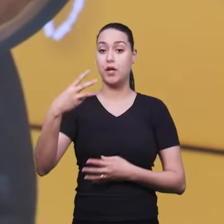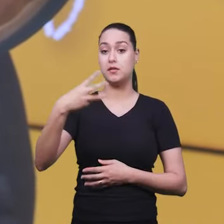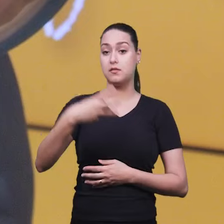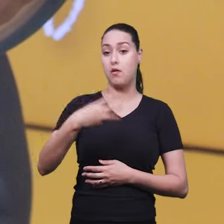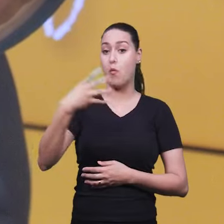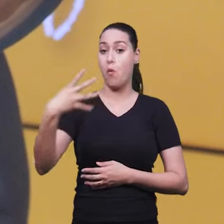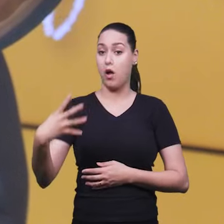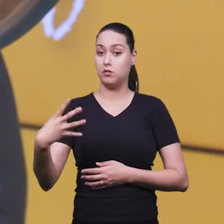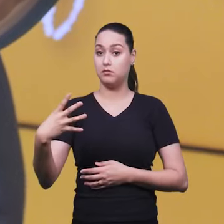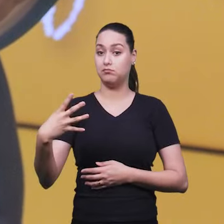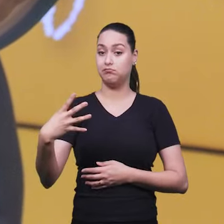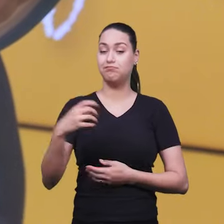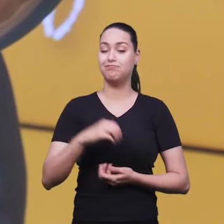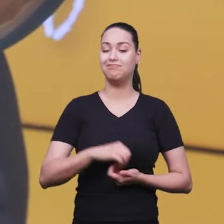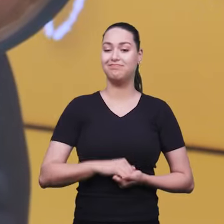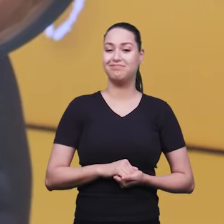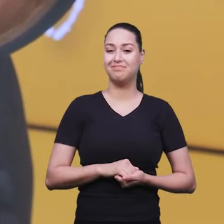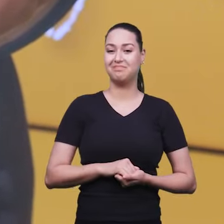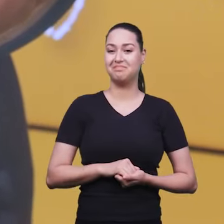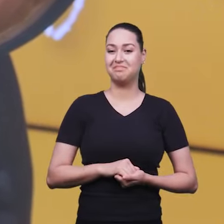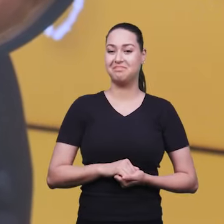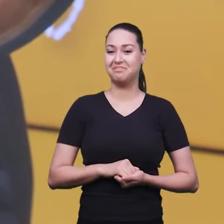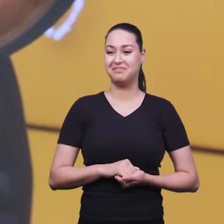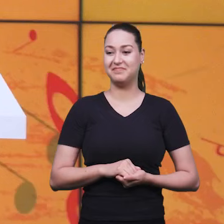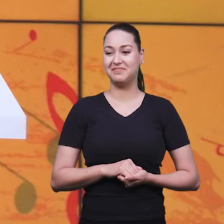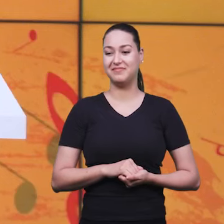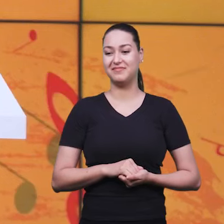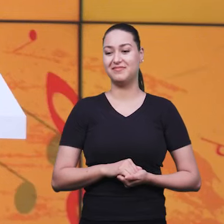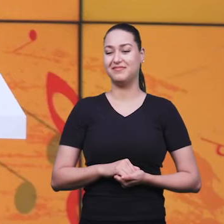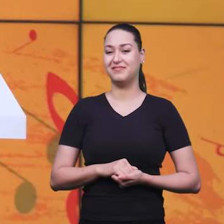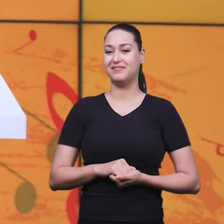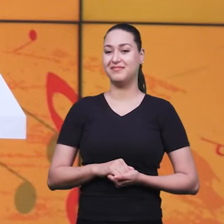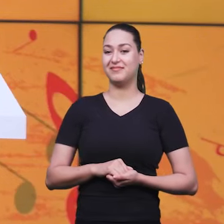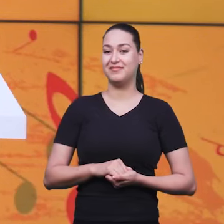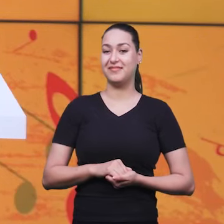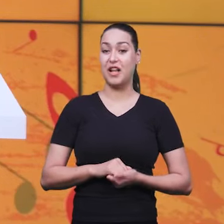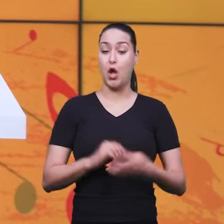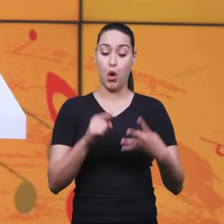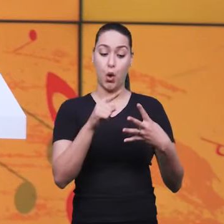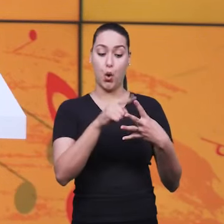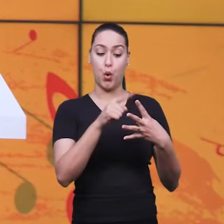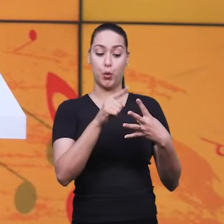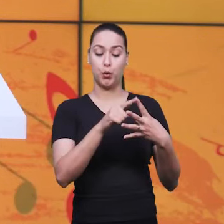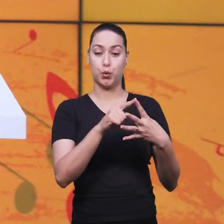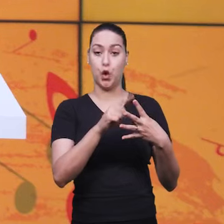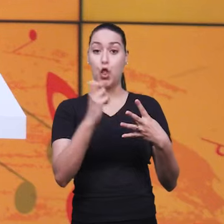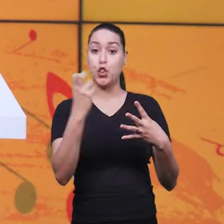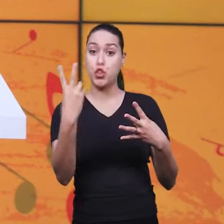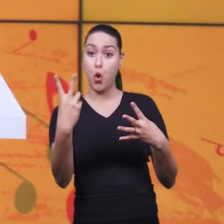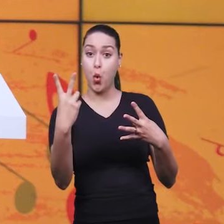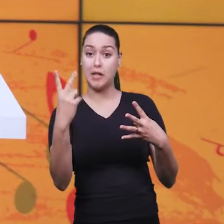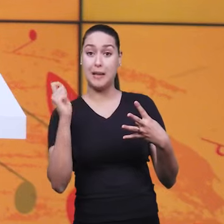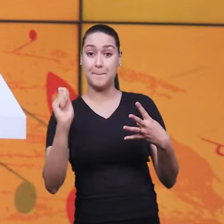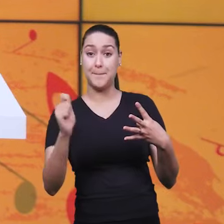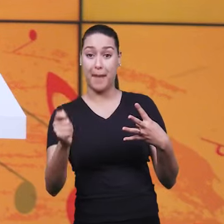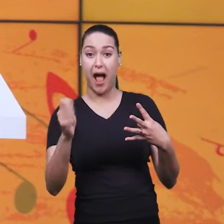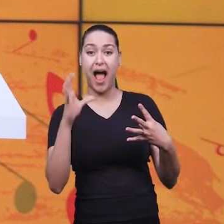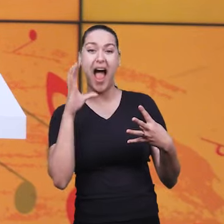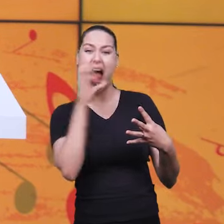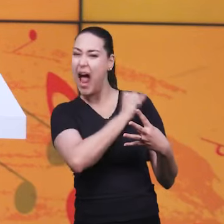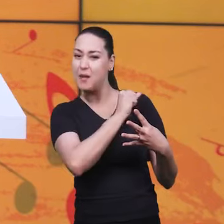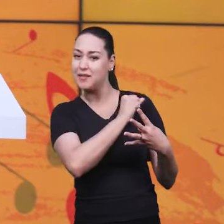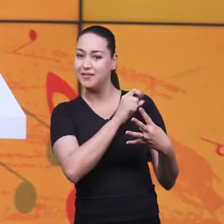1, 2, 3, 4. O próximo ritmo, no tempo 1, nós vamos fazer